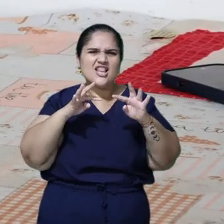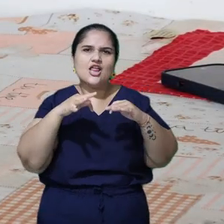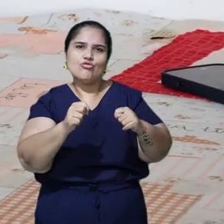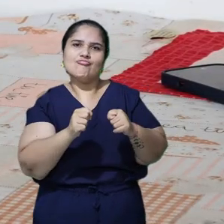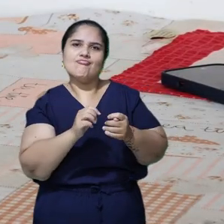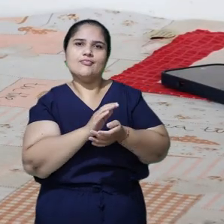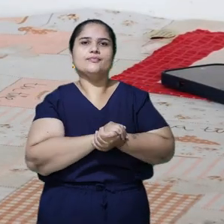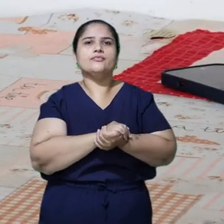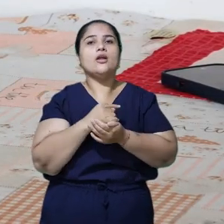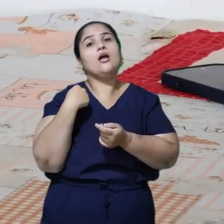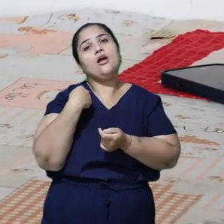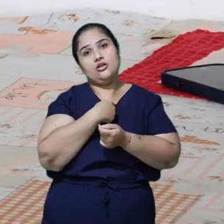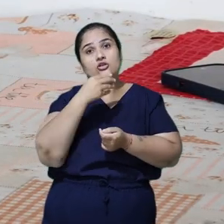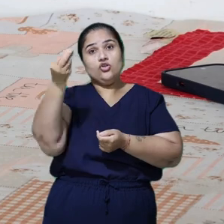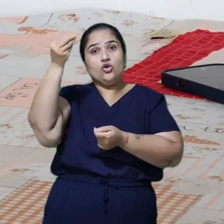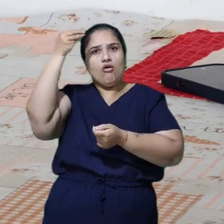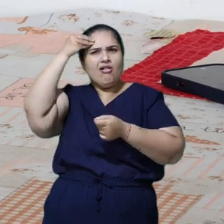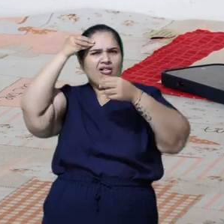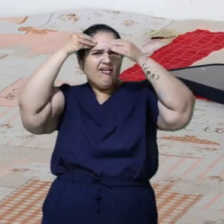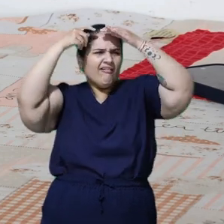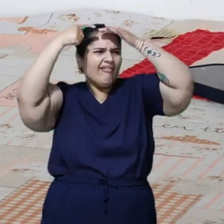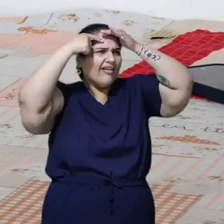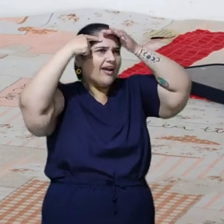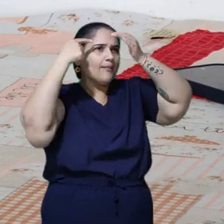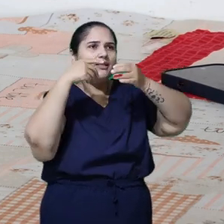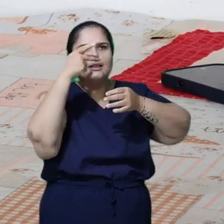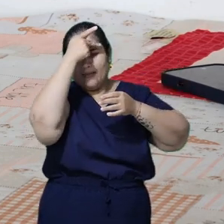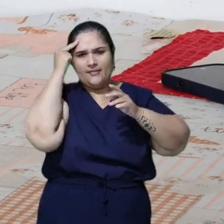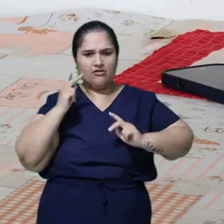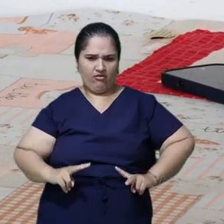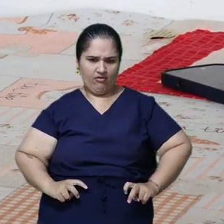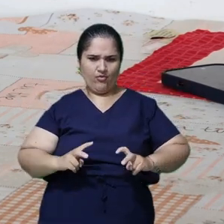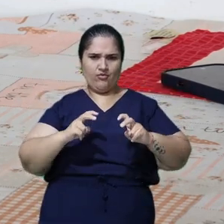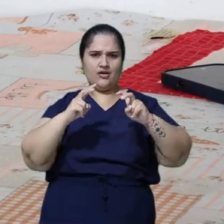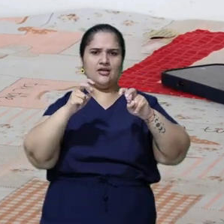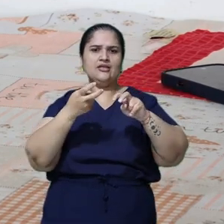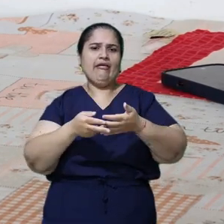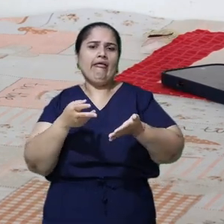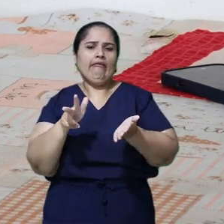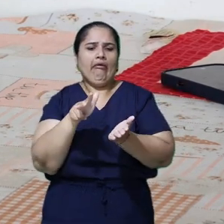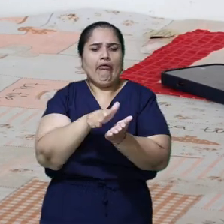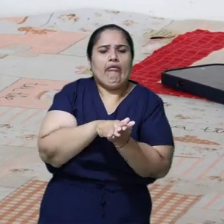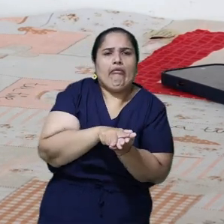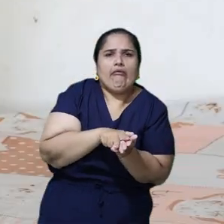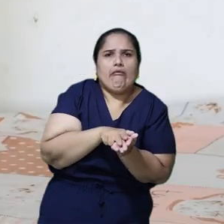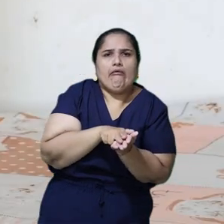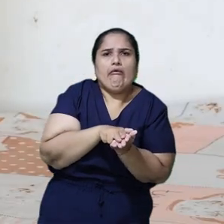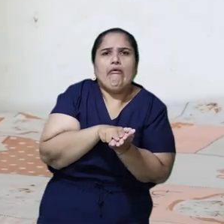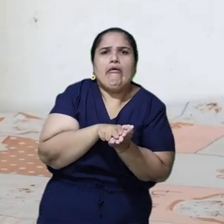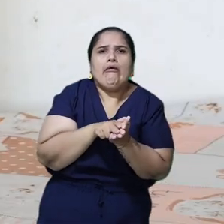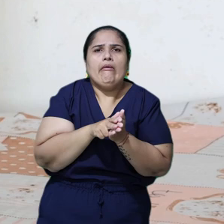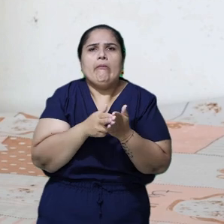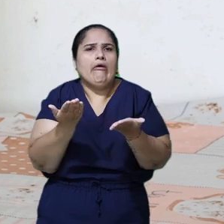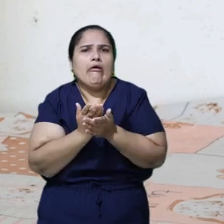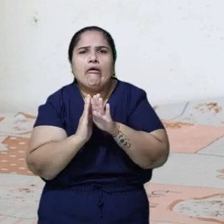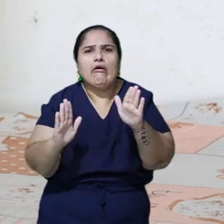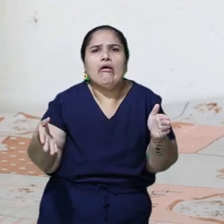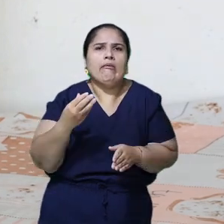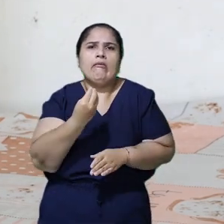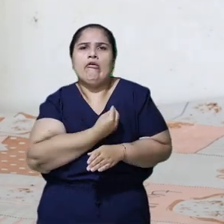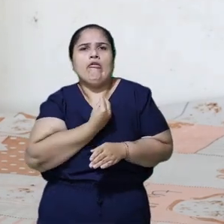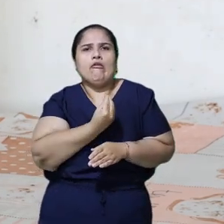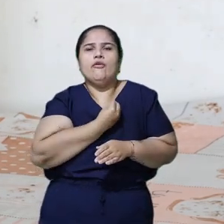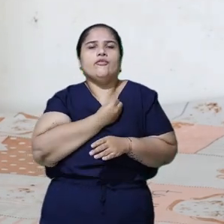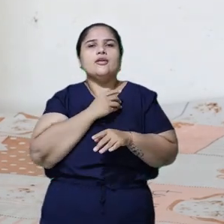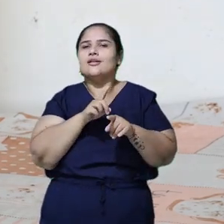coloca na cabeça que quando a pessoa tá com câncer, ela vai ficar acamada e é isso, a vida dela acabou. Mas, tipo, a Nayara, ela me